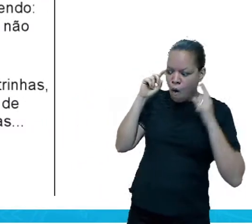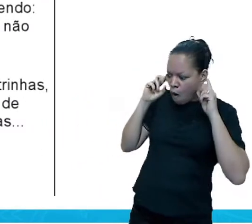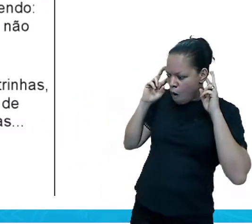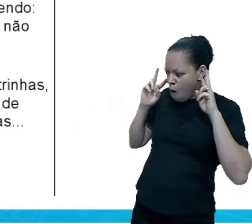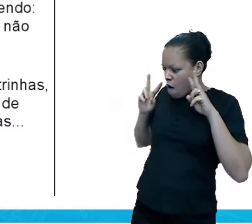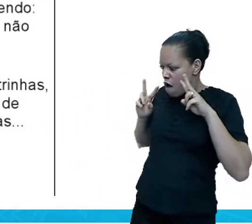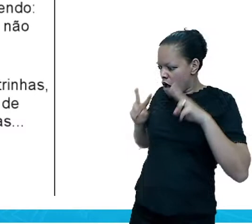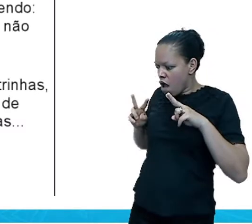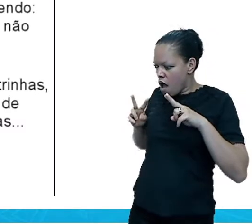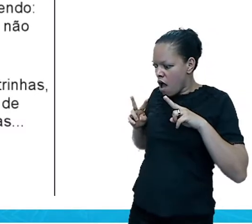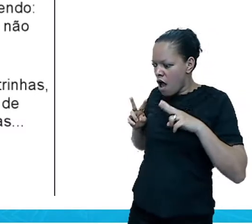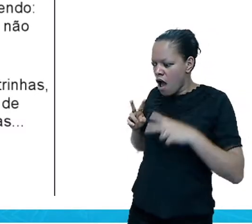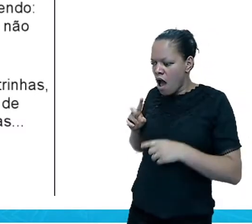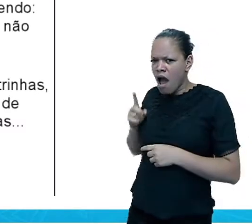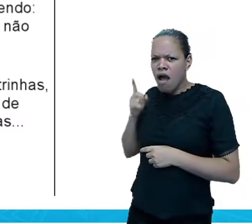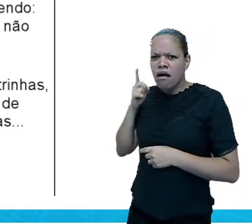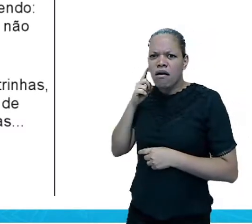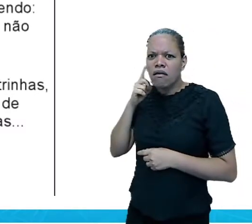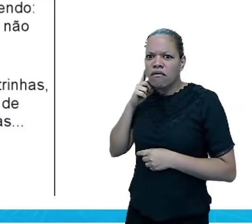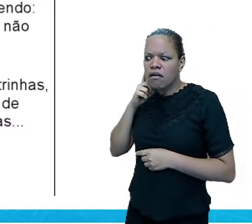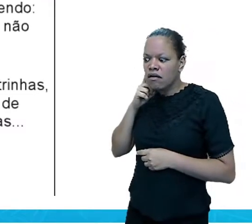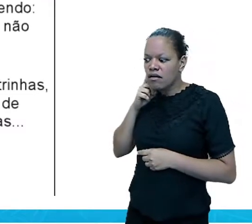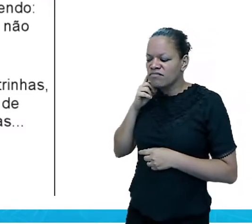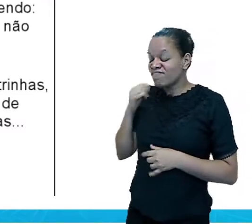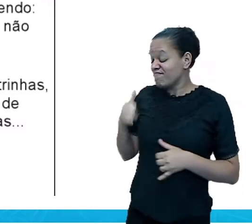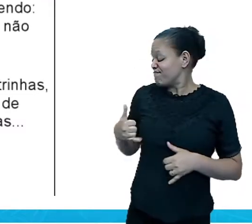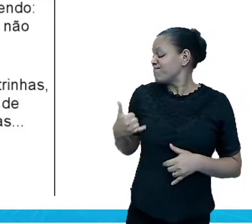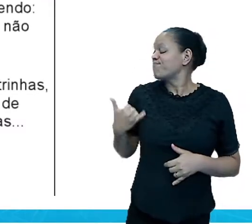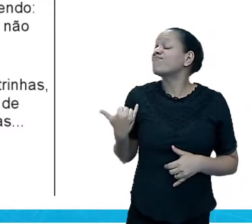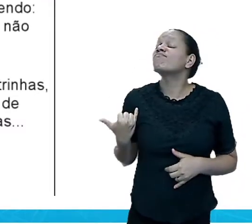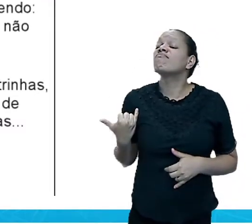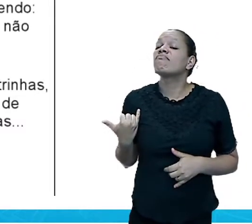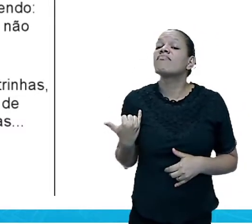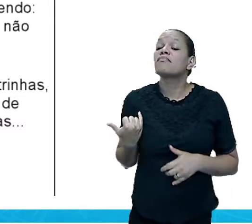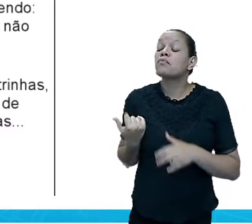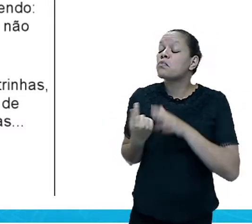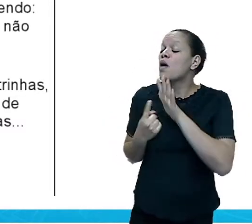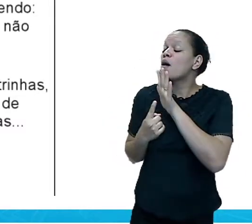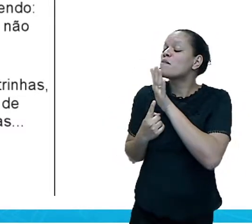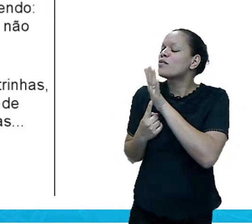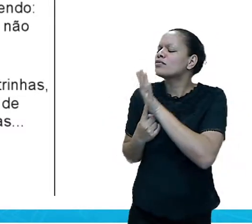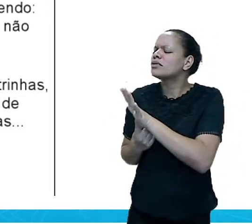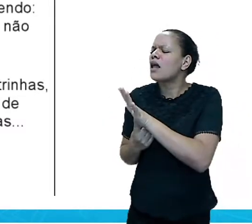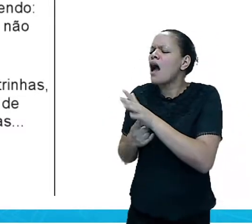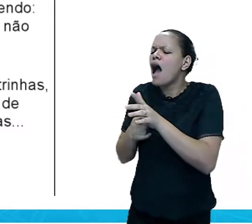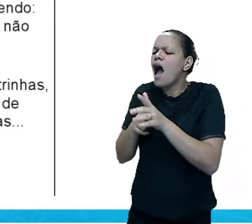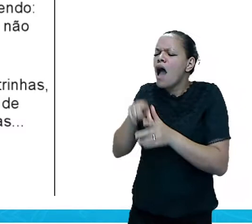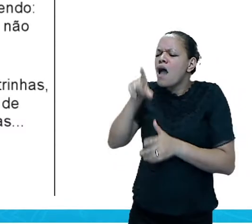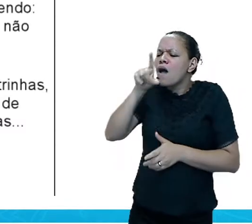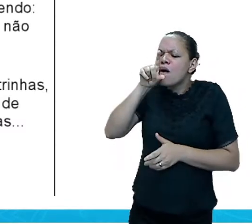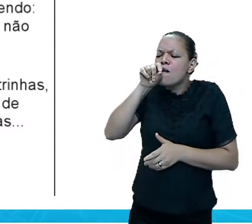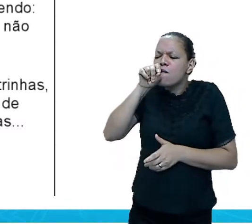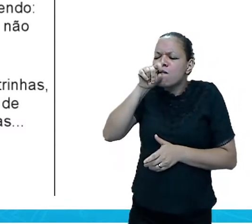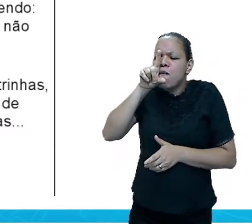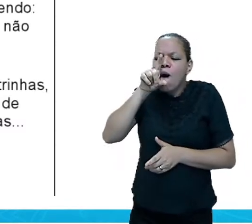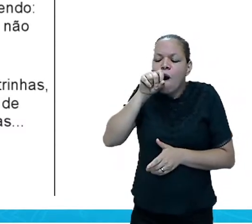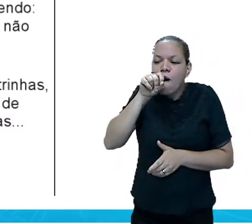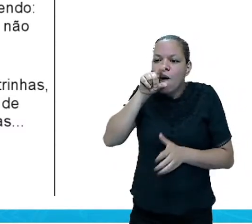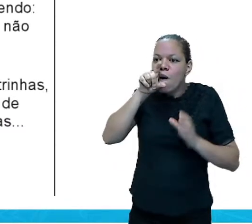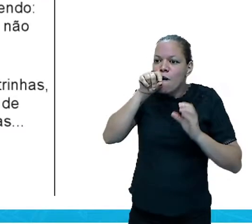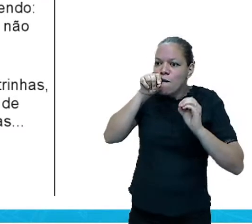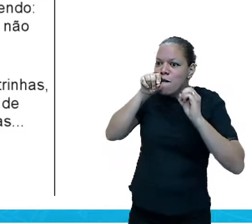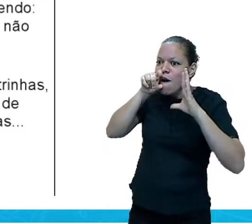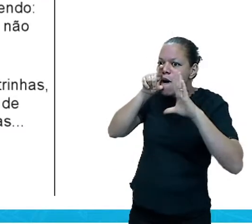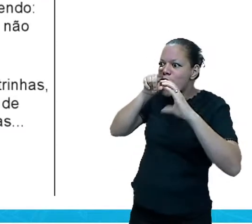para mostrar à raposa que sabia cantar, abriu o bico e soltou um